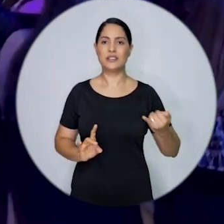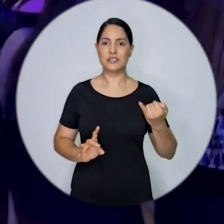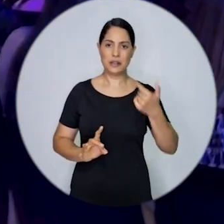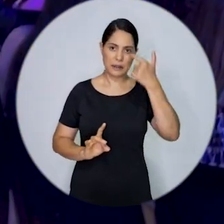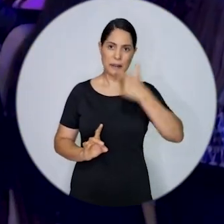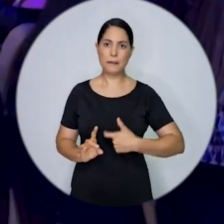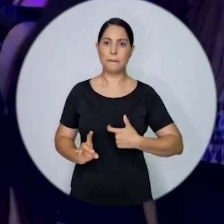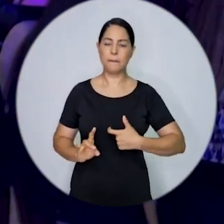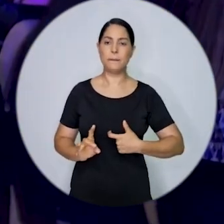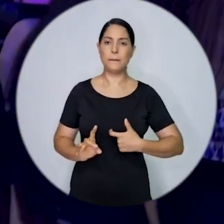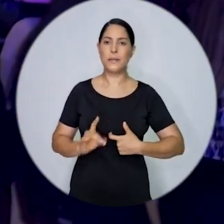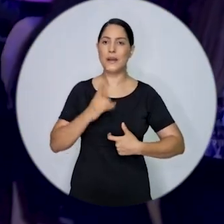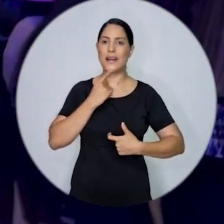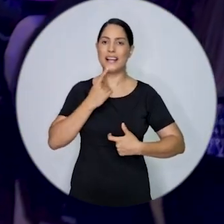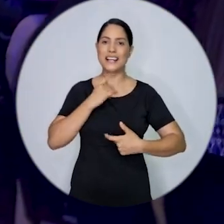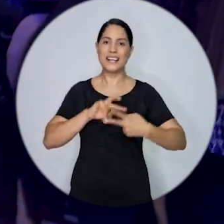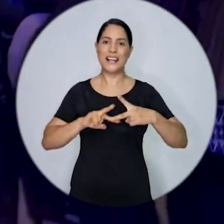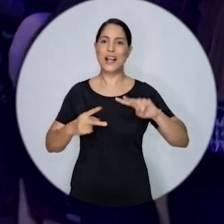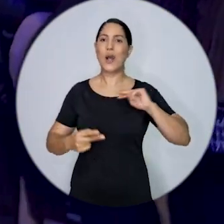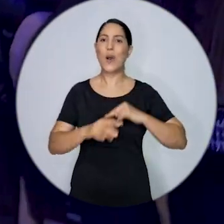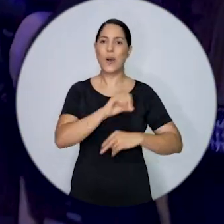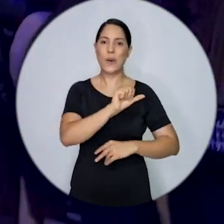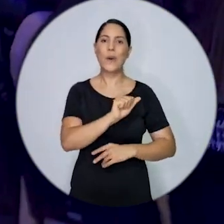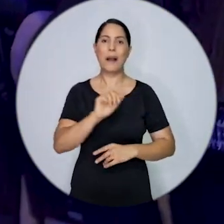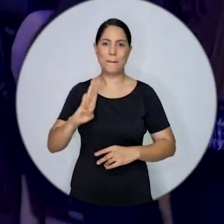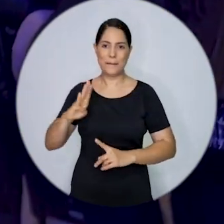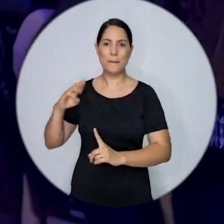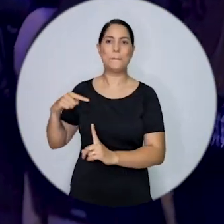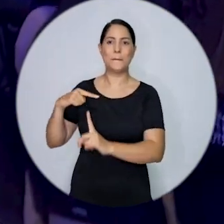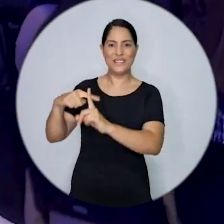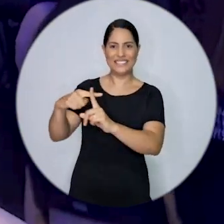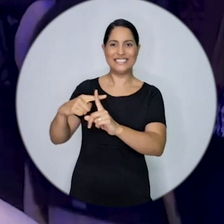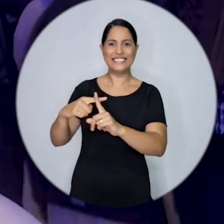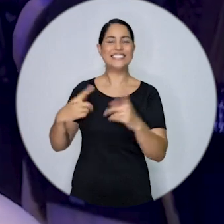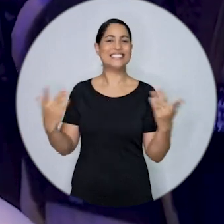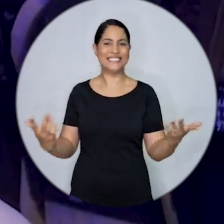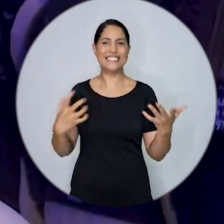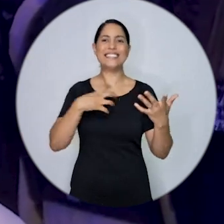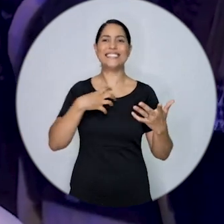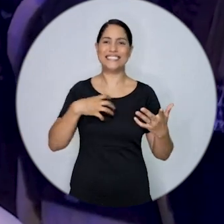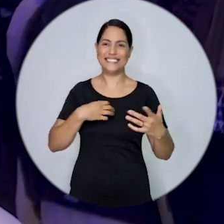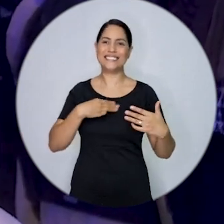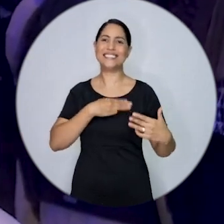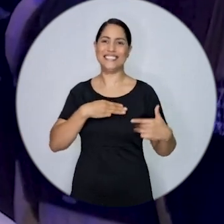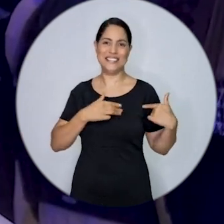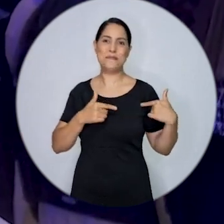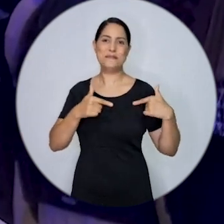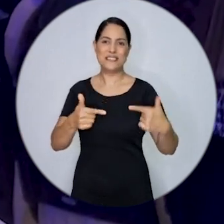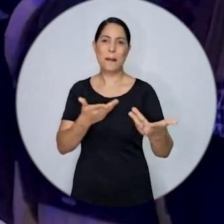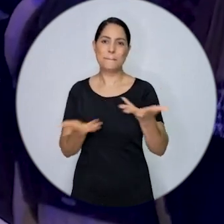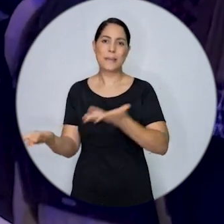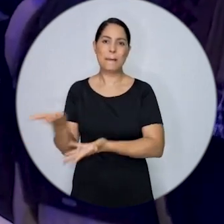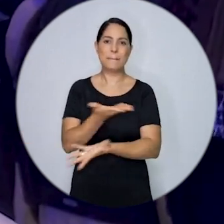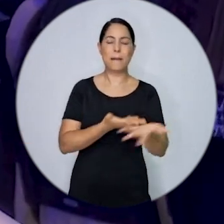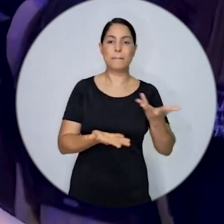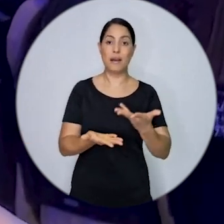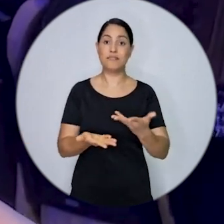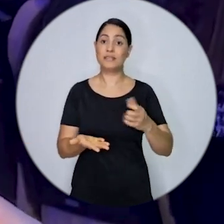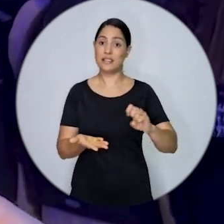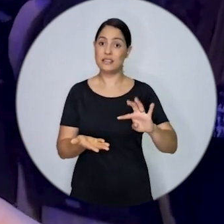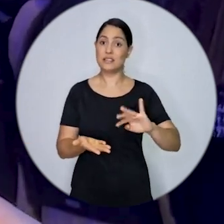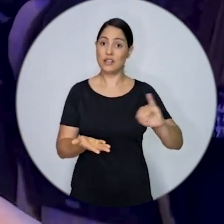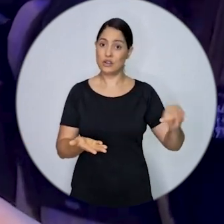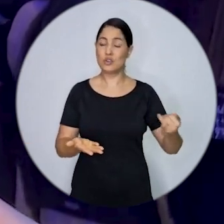de Justiça. Meu tipo sanguíneo vai ser sempre OAB positivo e essa é a minha missão, é conseguir fazer uma